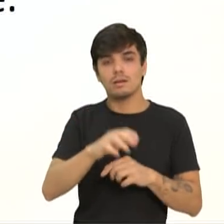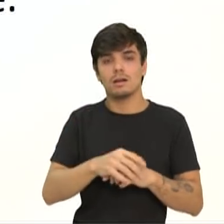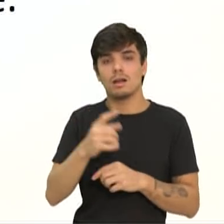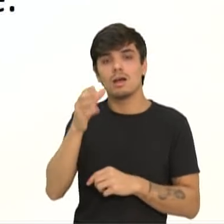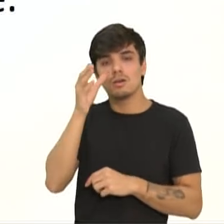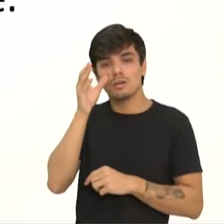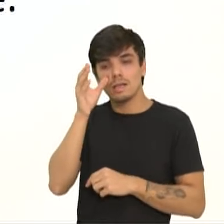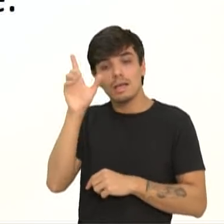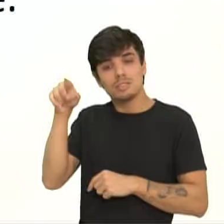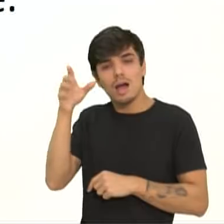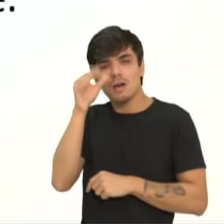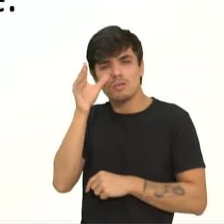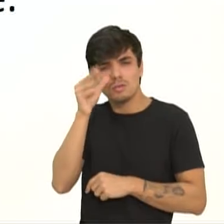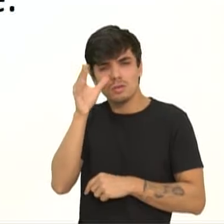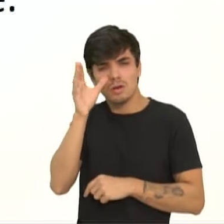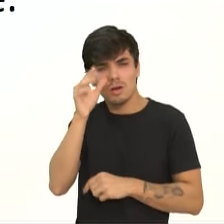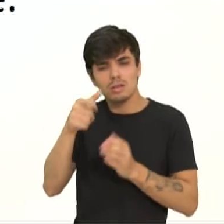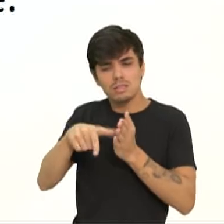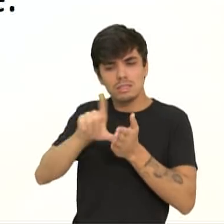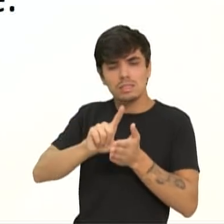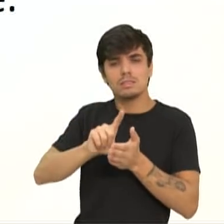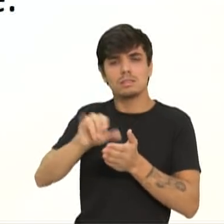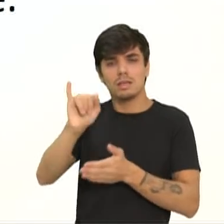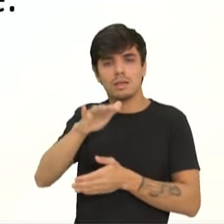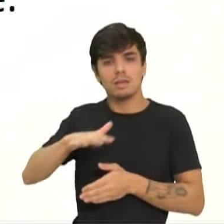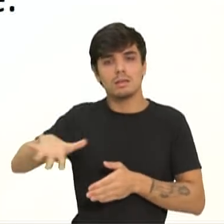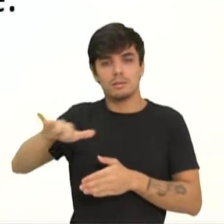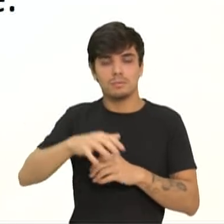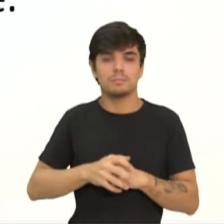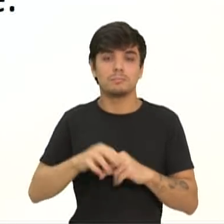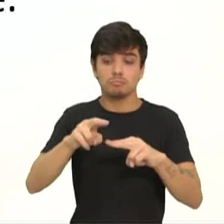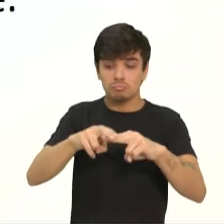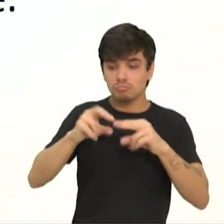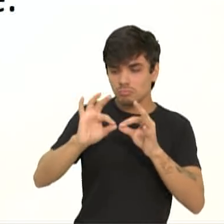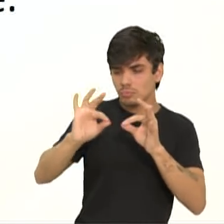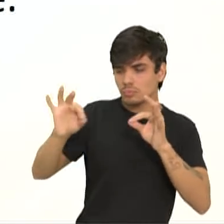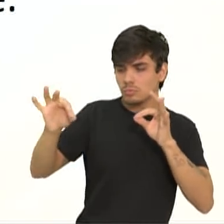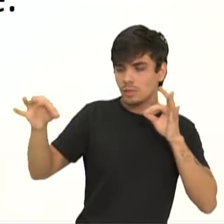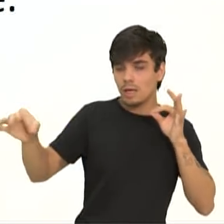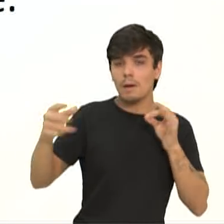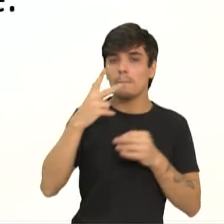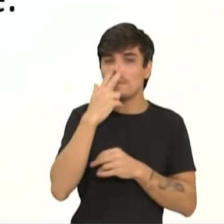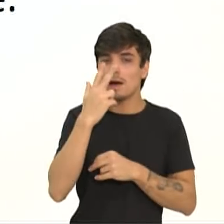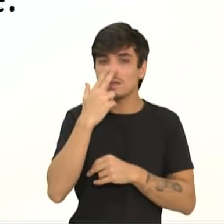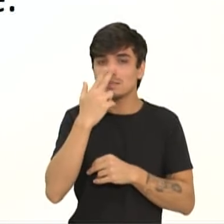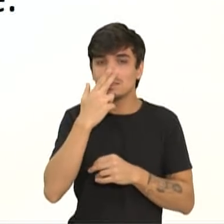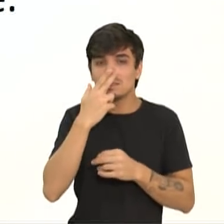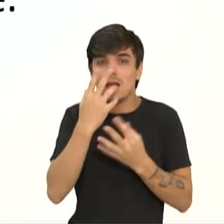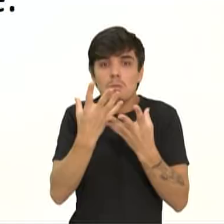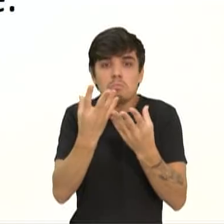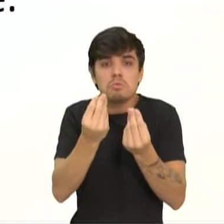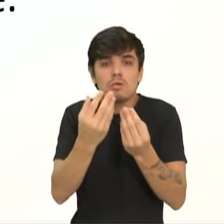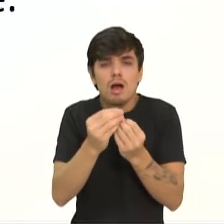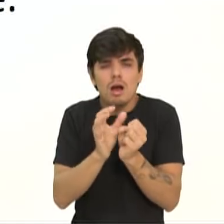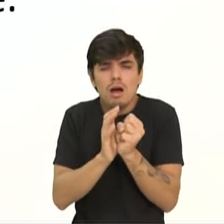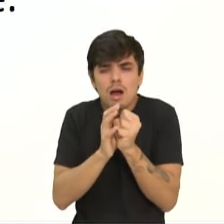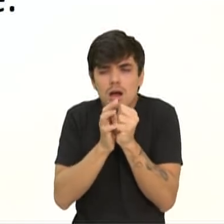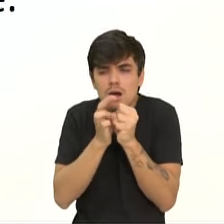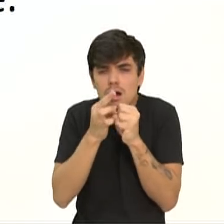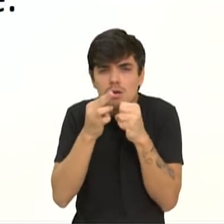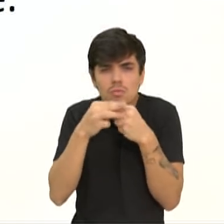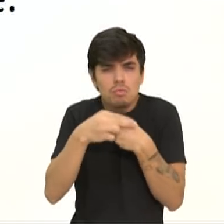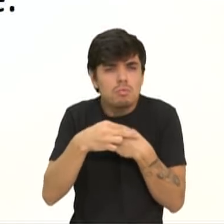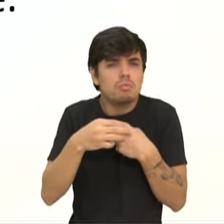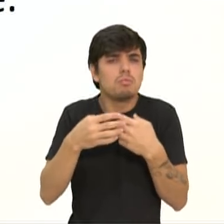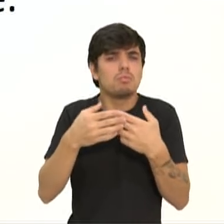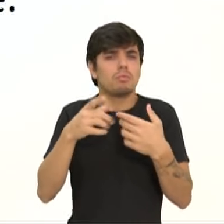Leia. Assim, a distância parecia cheia de mistérios. Retire do trecho as palavras